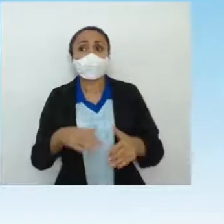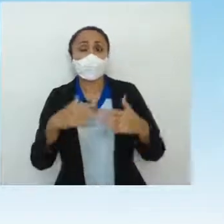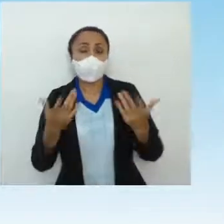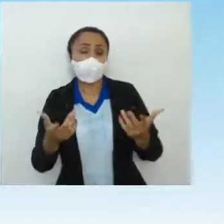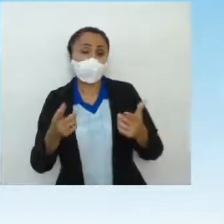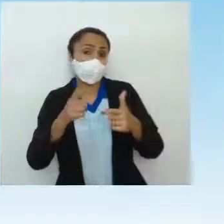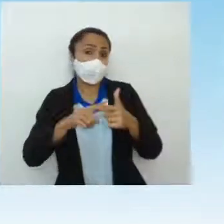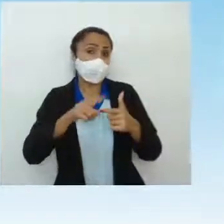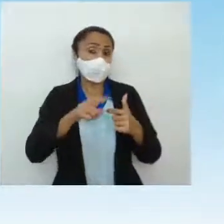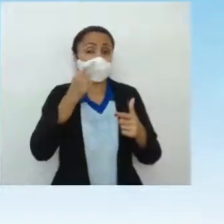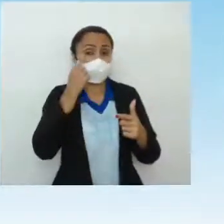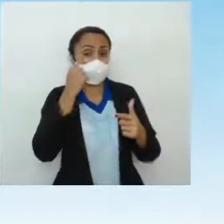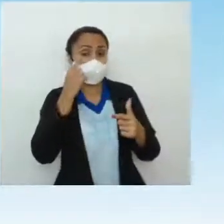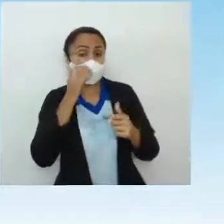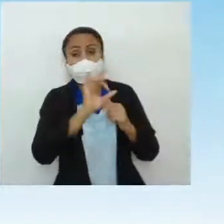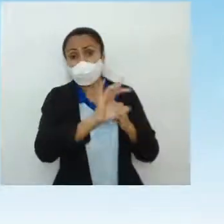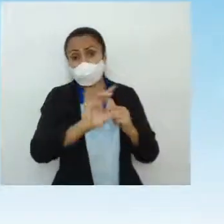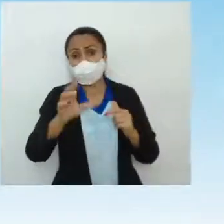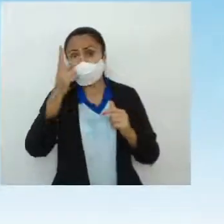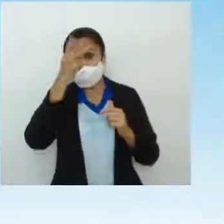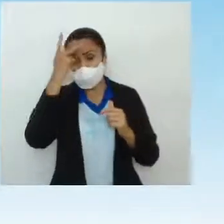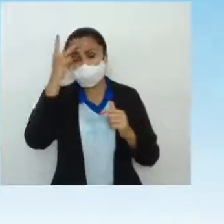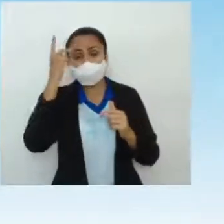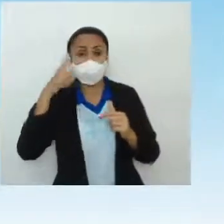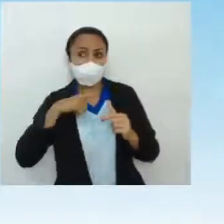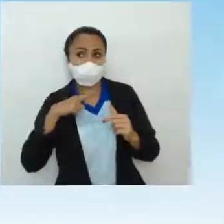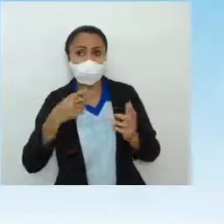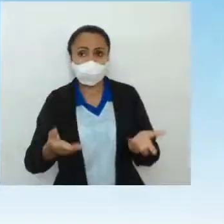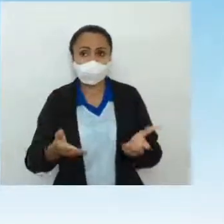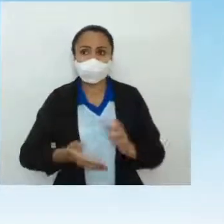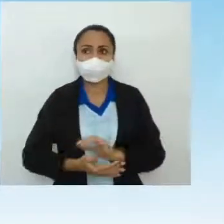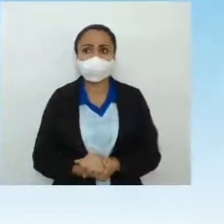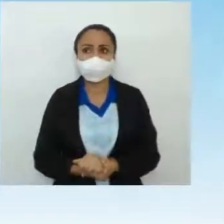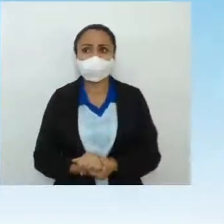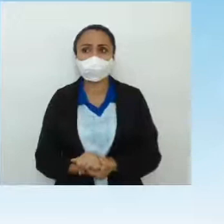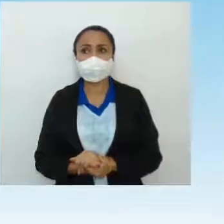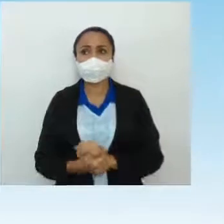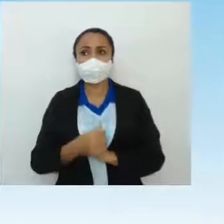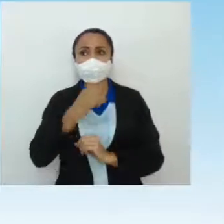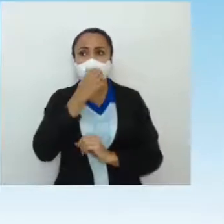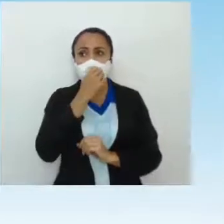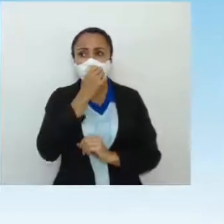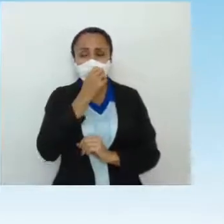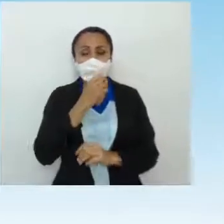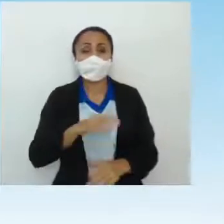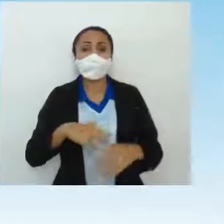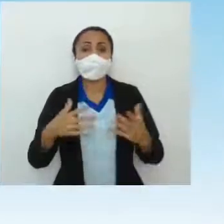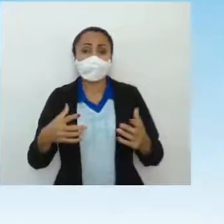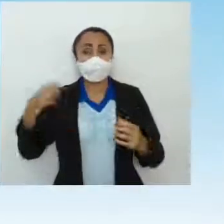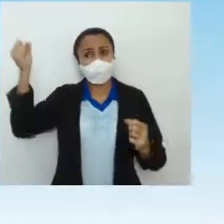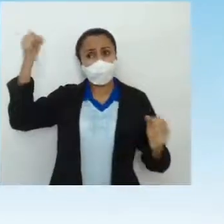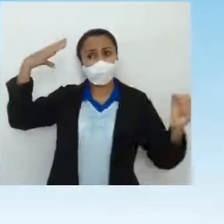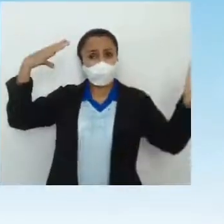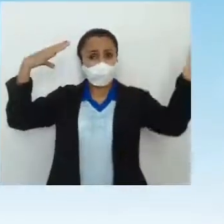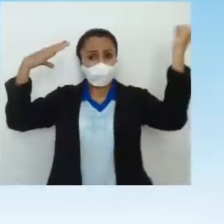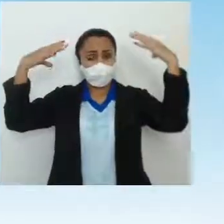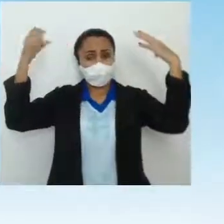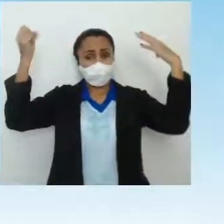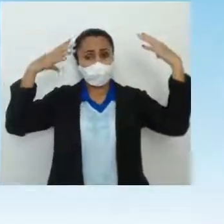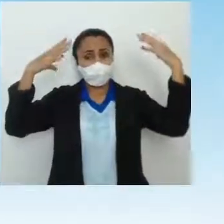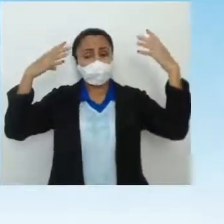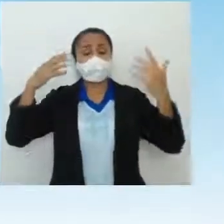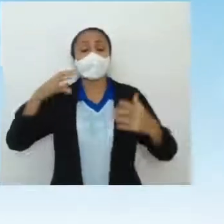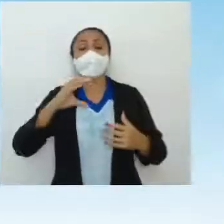visual que cada pessoa possui. Bom, em contrapartida, quando há muita luz, são os cones que